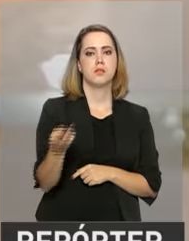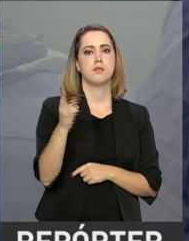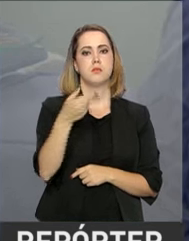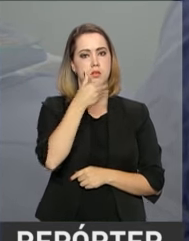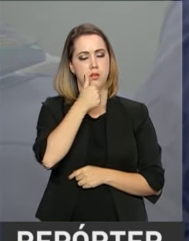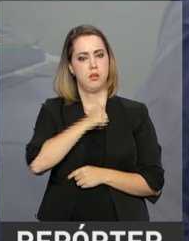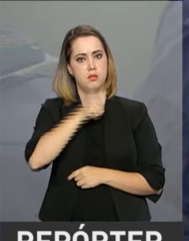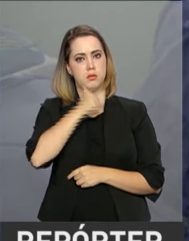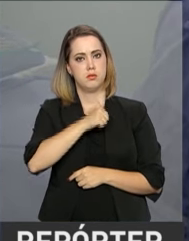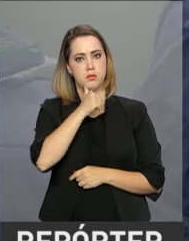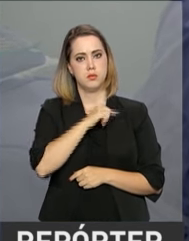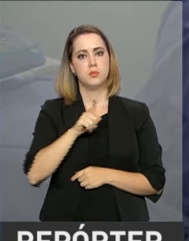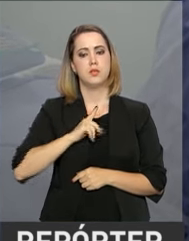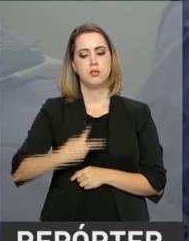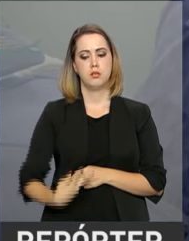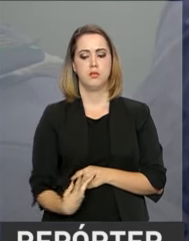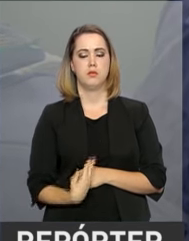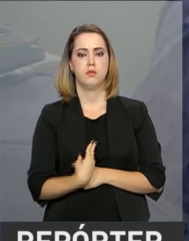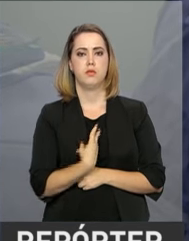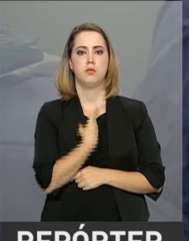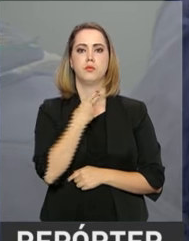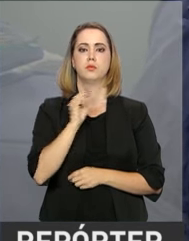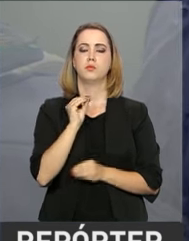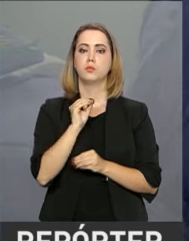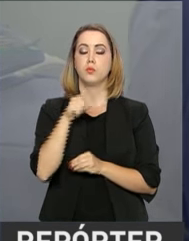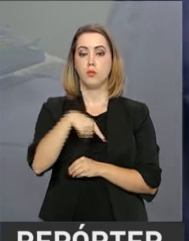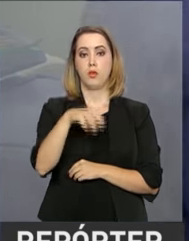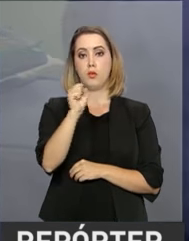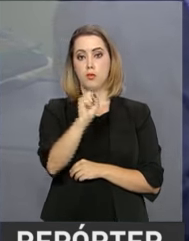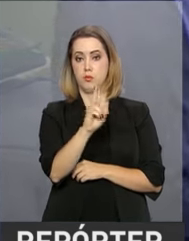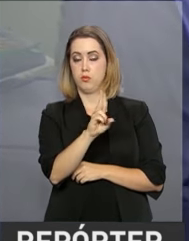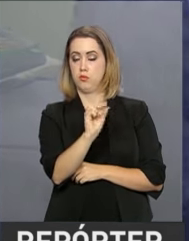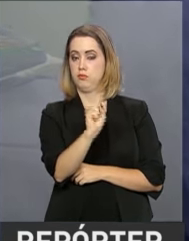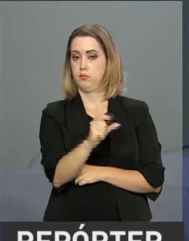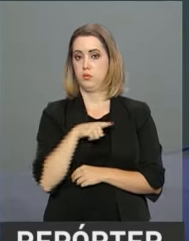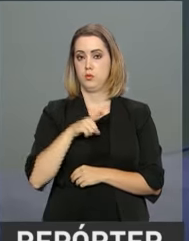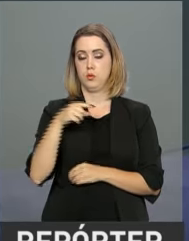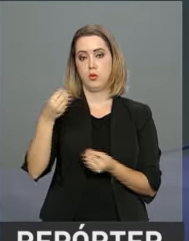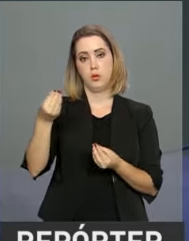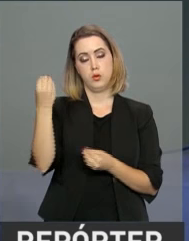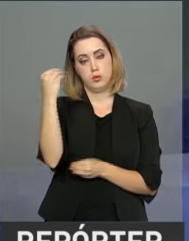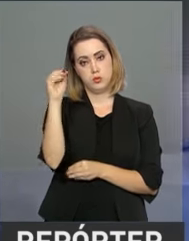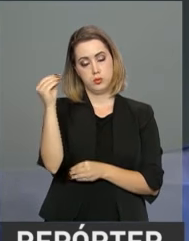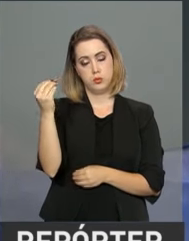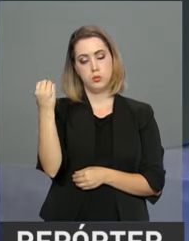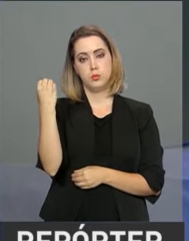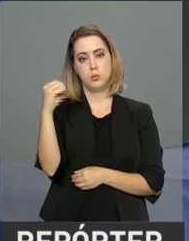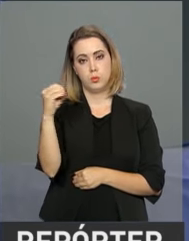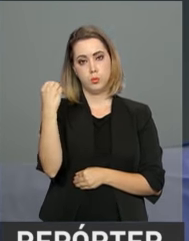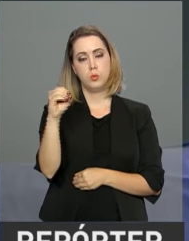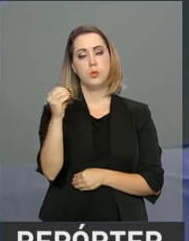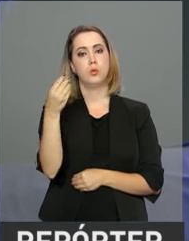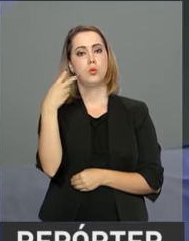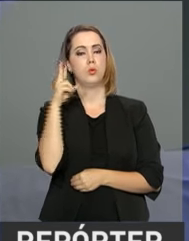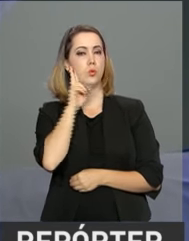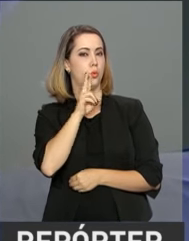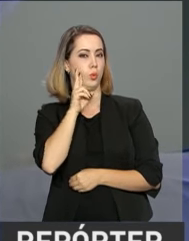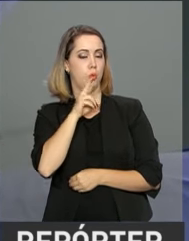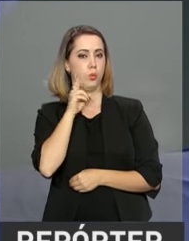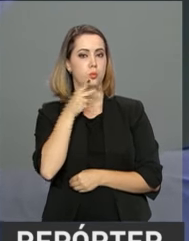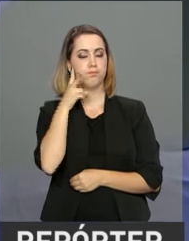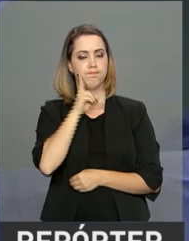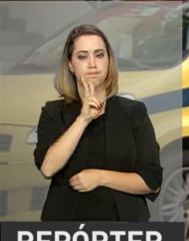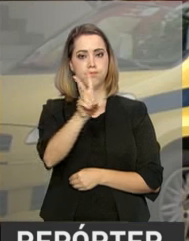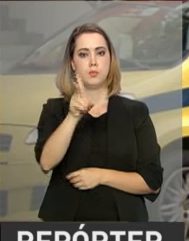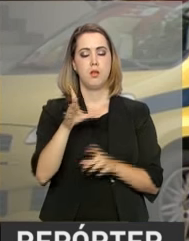prioridade nos atendimentos cirúrgicos do sistema único de saúde no Outubro Rosa criado para conscientizar a população sobre o